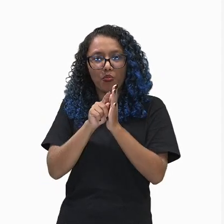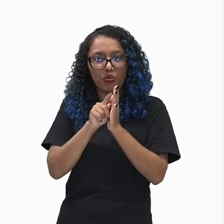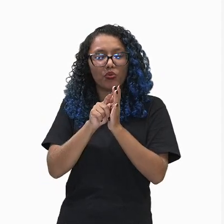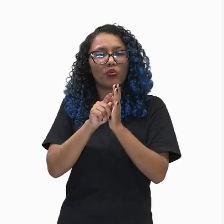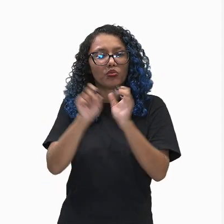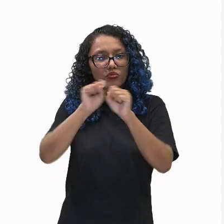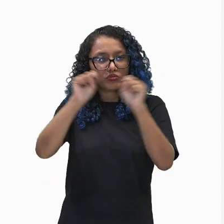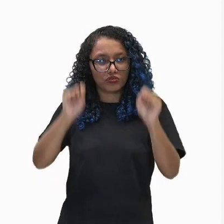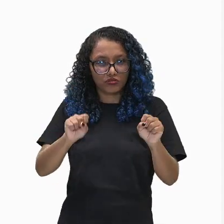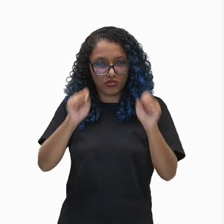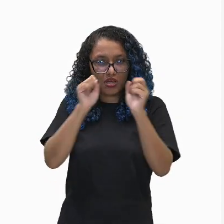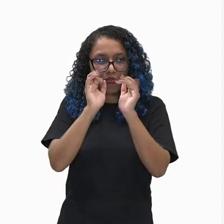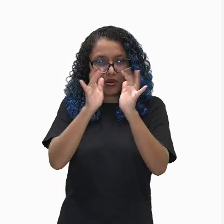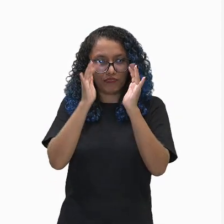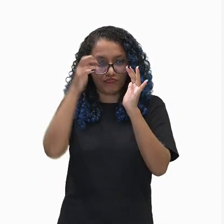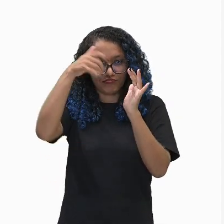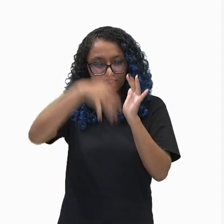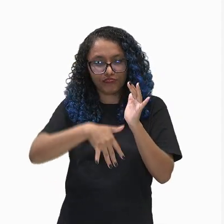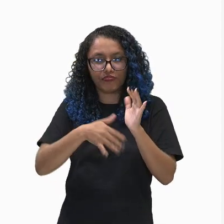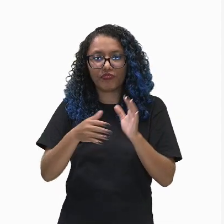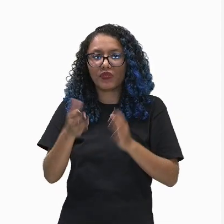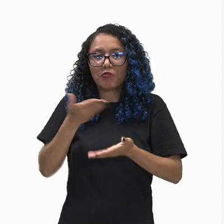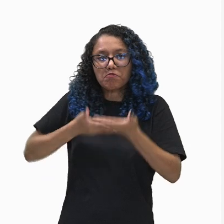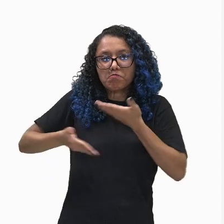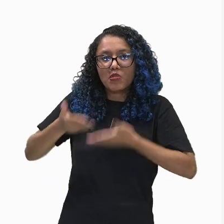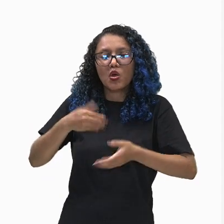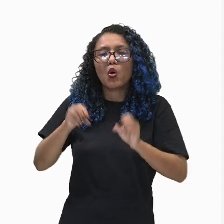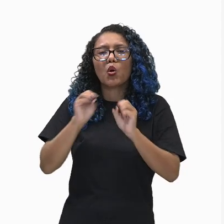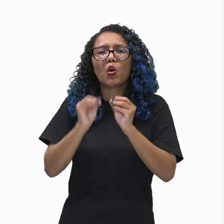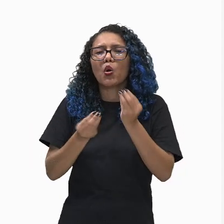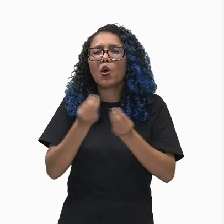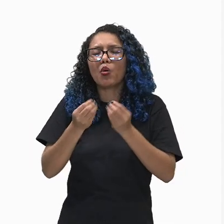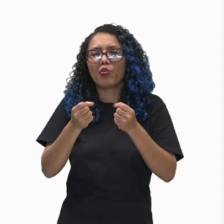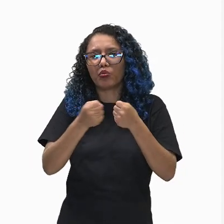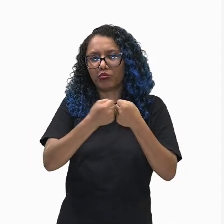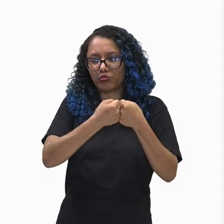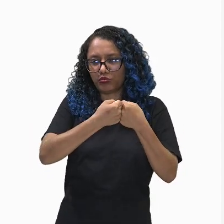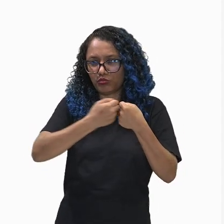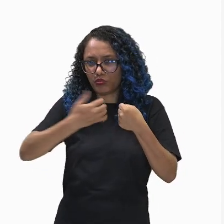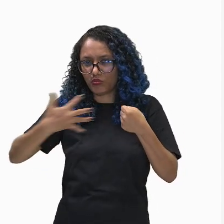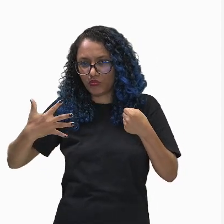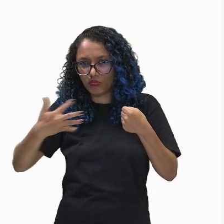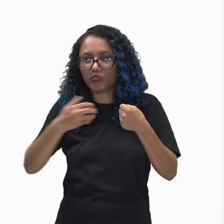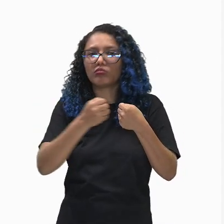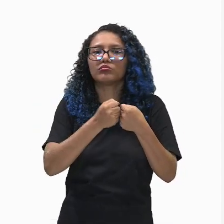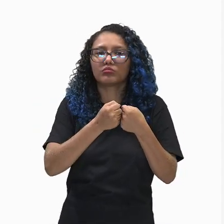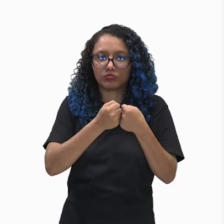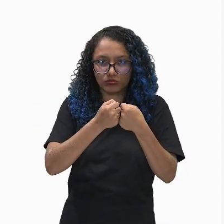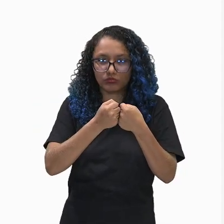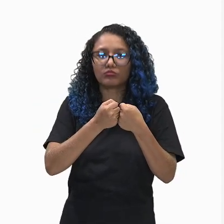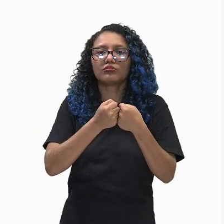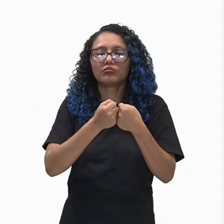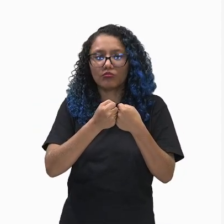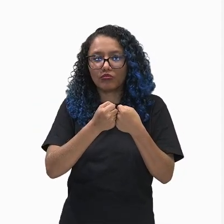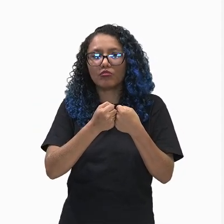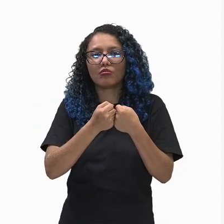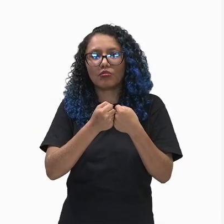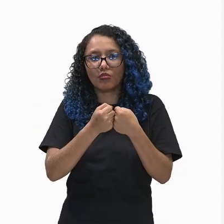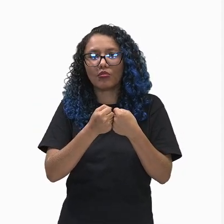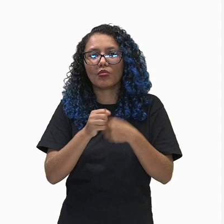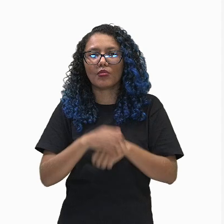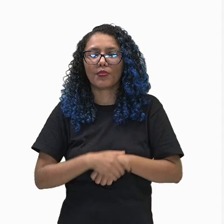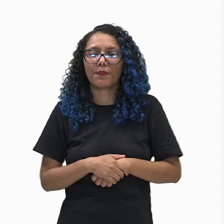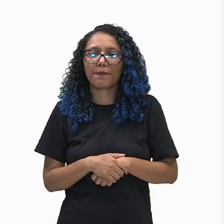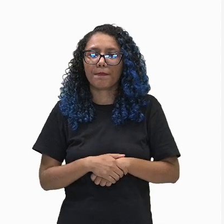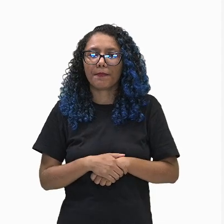nervoso e comunica-se através de sinapses. Por essas sinapses, por entre um